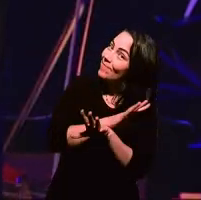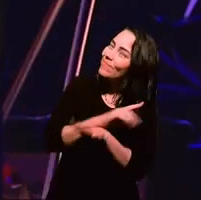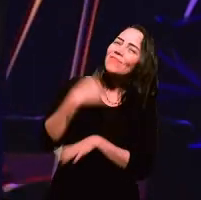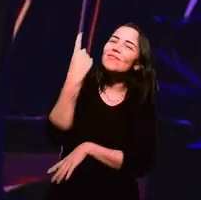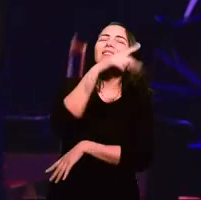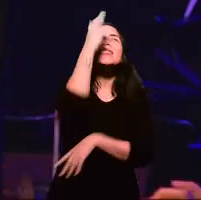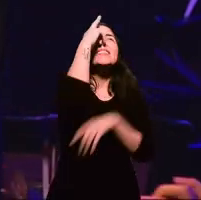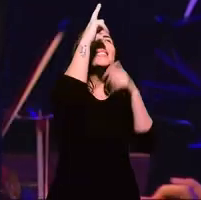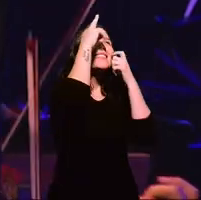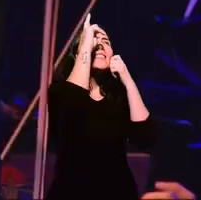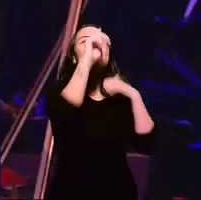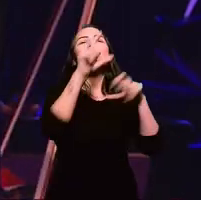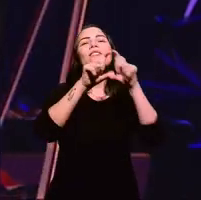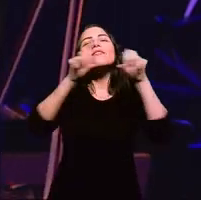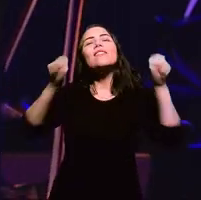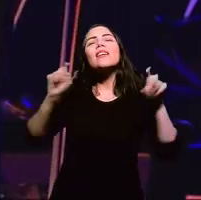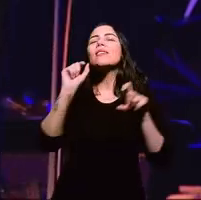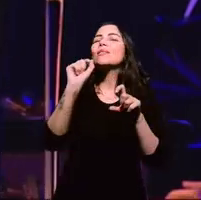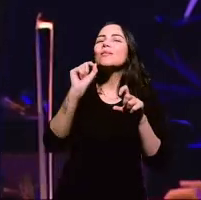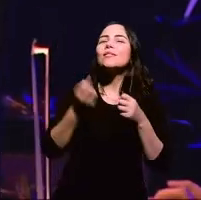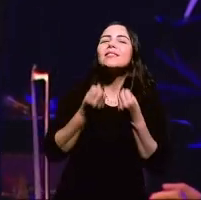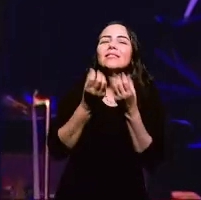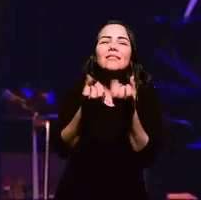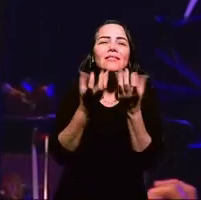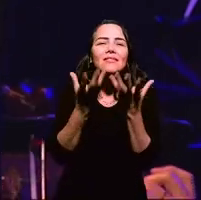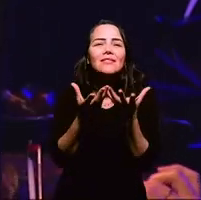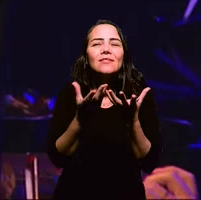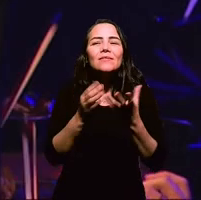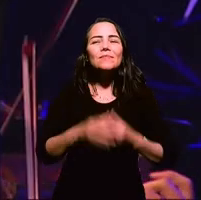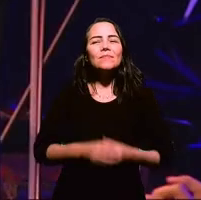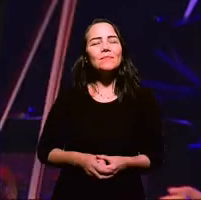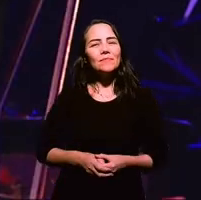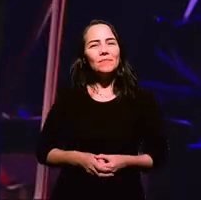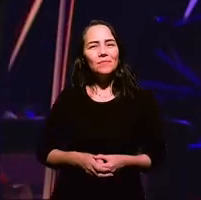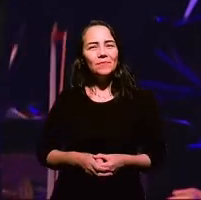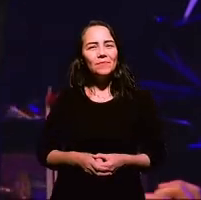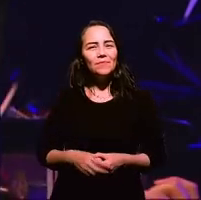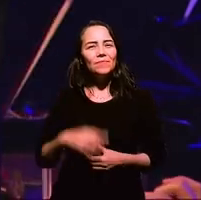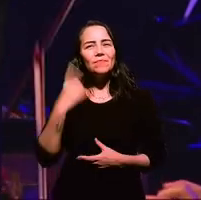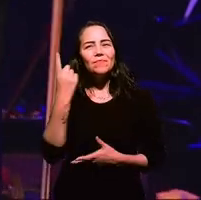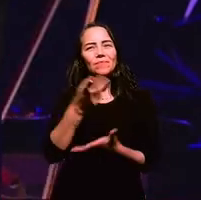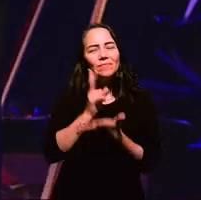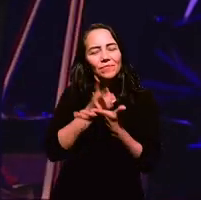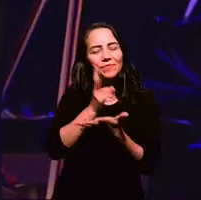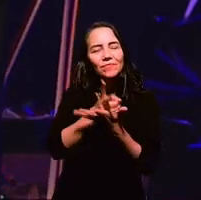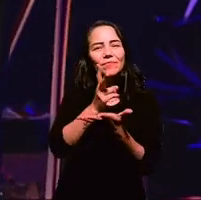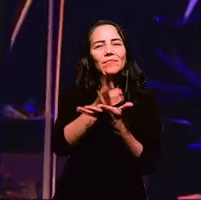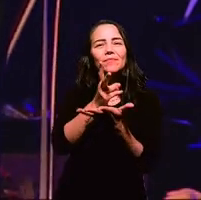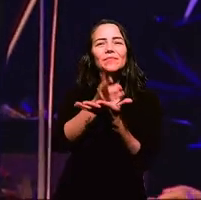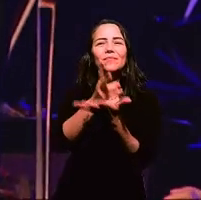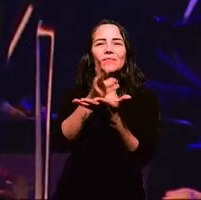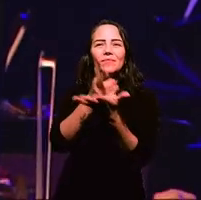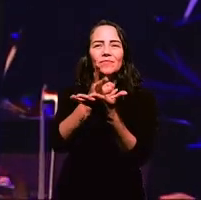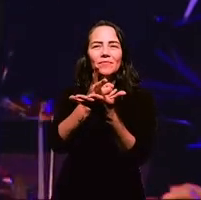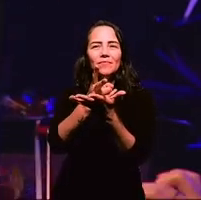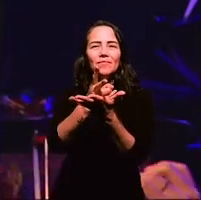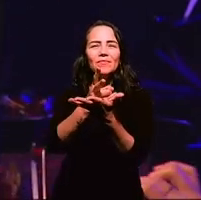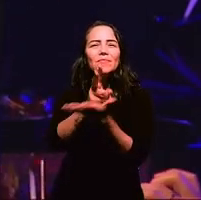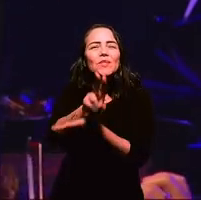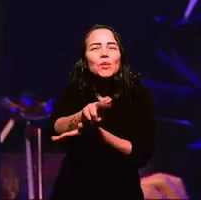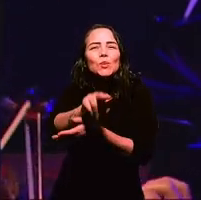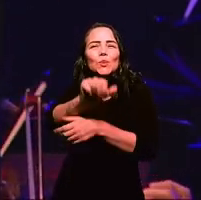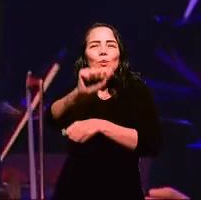uma frase do estadista inglês Winston Churchill que se encaixa perfeitamente agora: